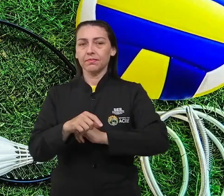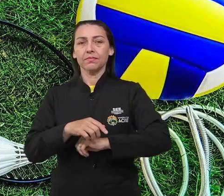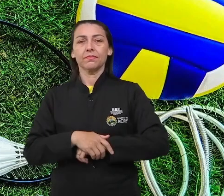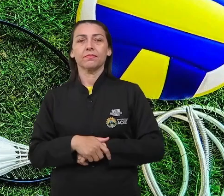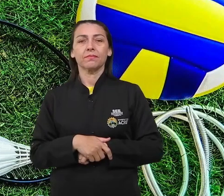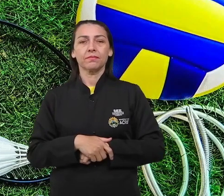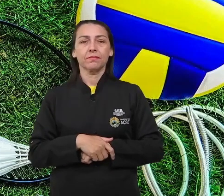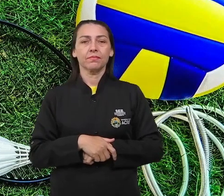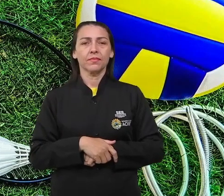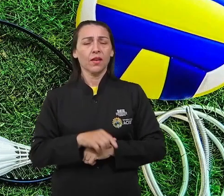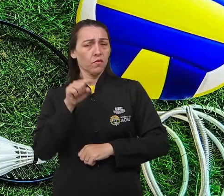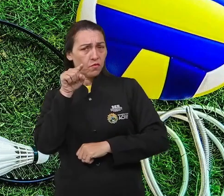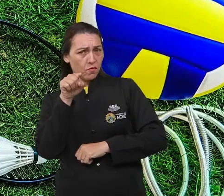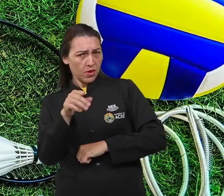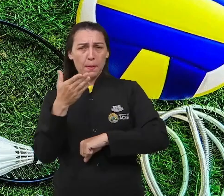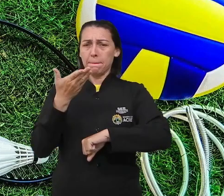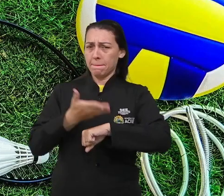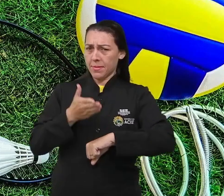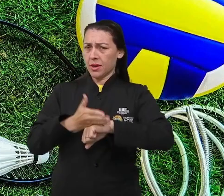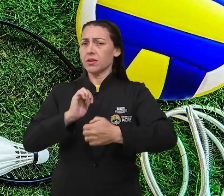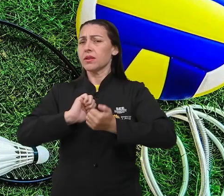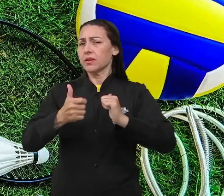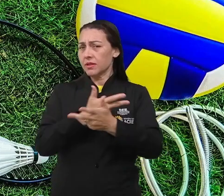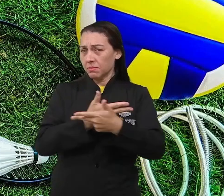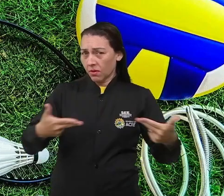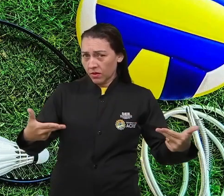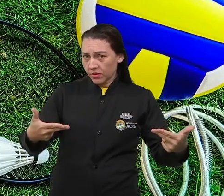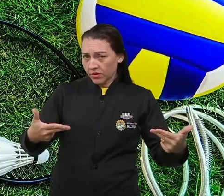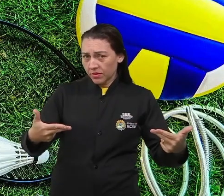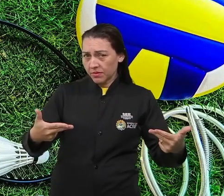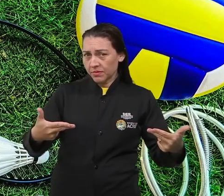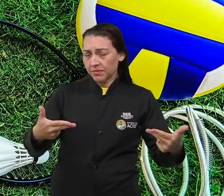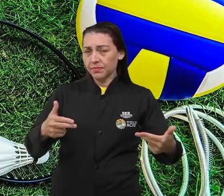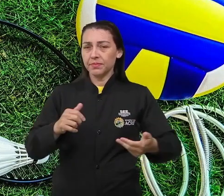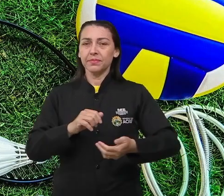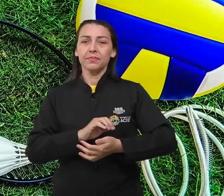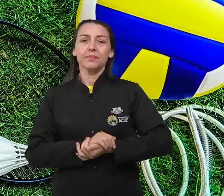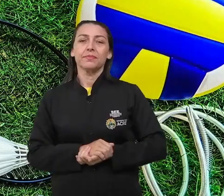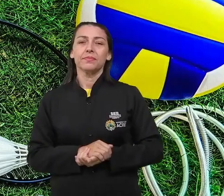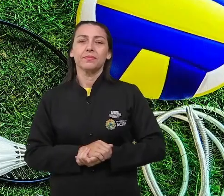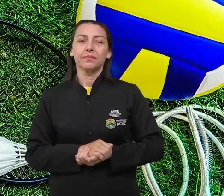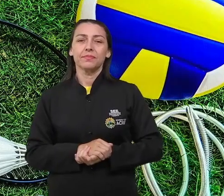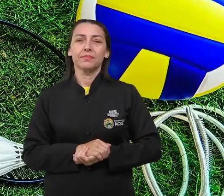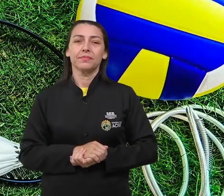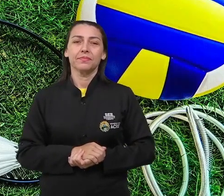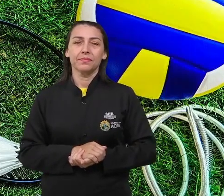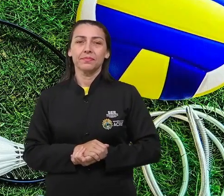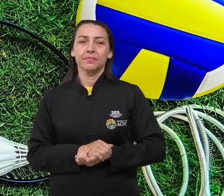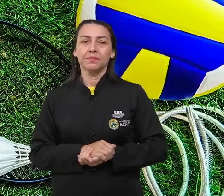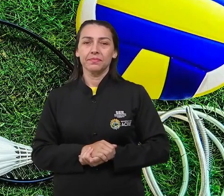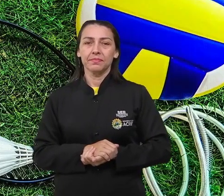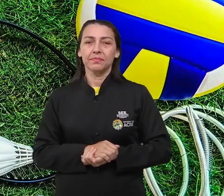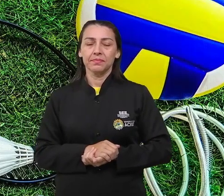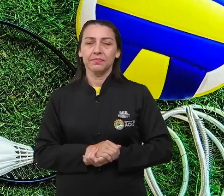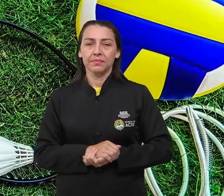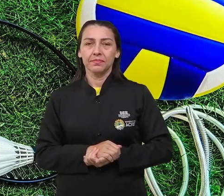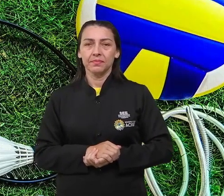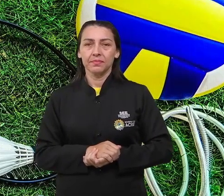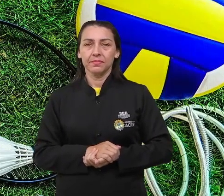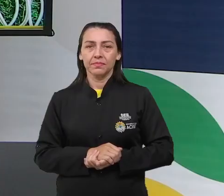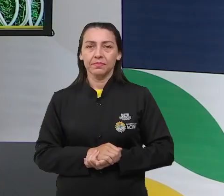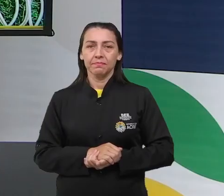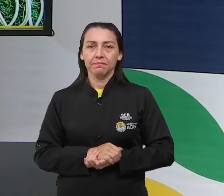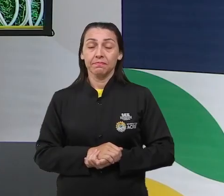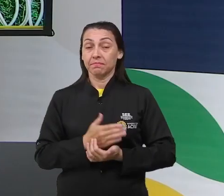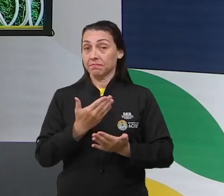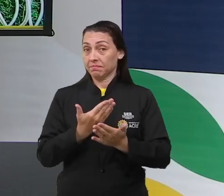Do you practice any sport? Você pratica algum tipo de esporte? Let's talk about it.